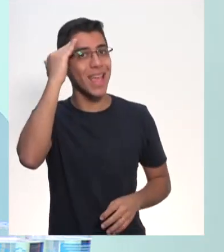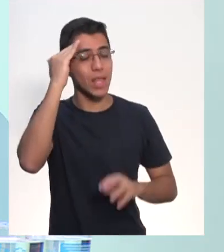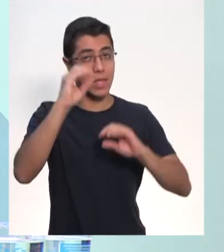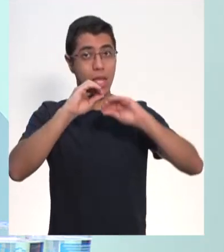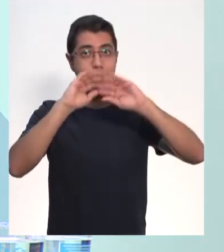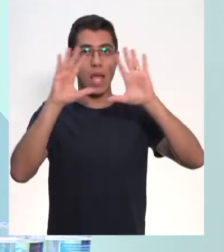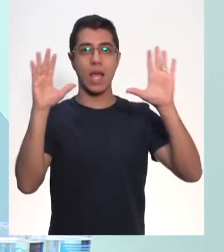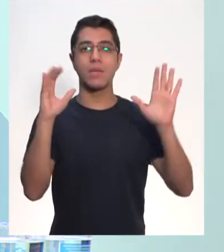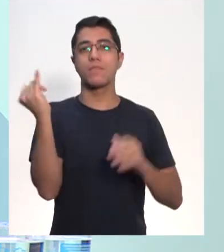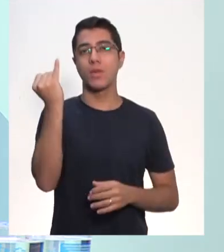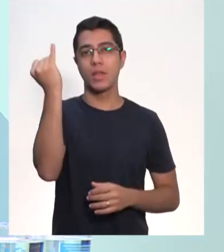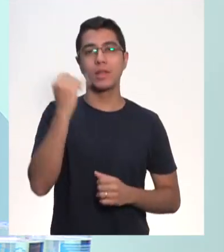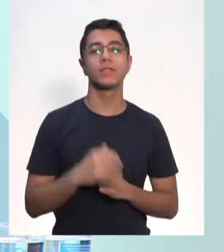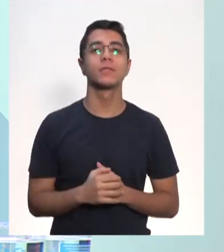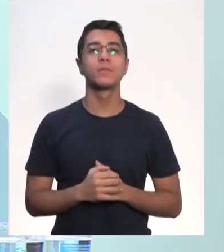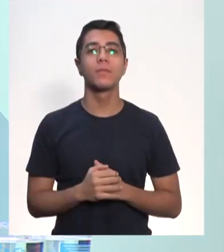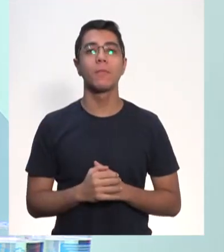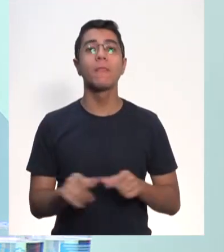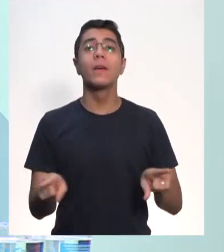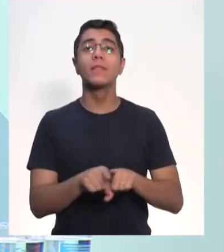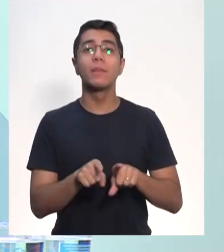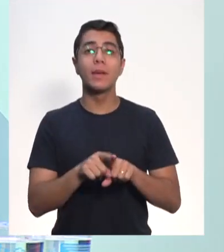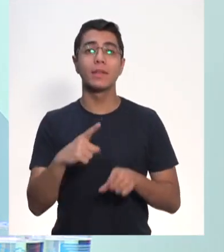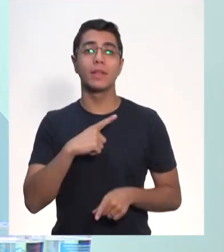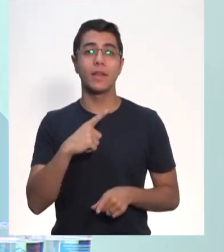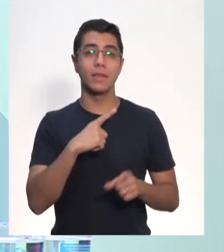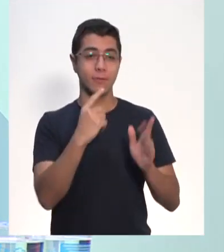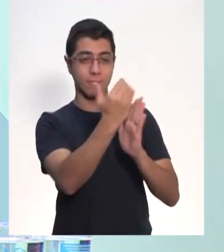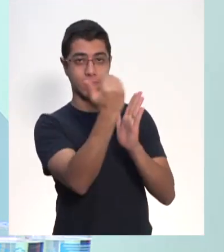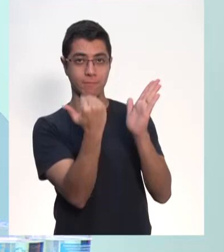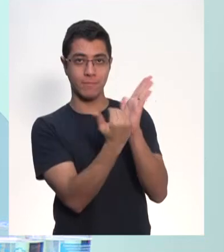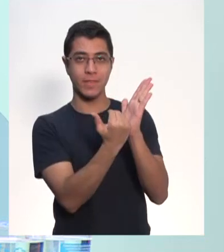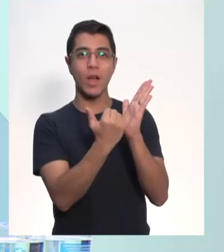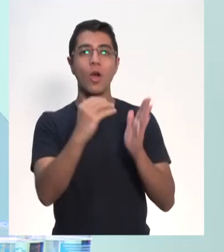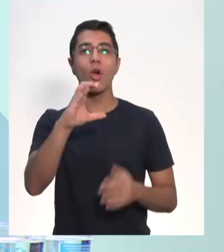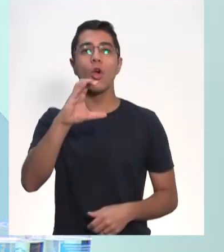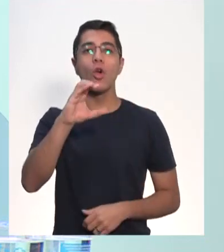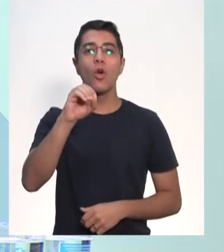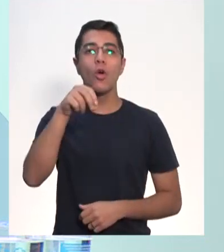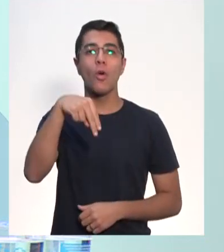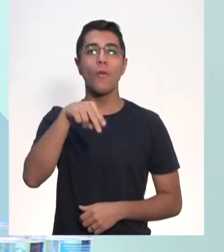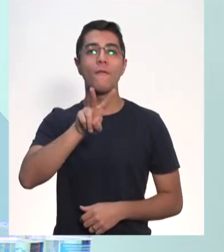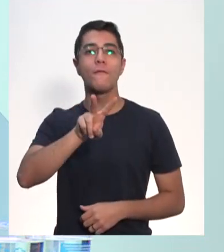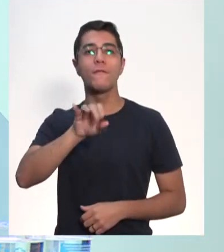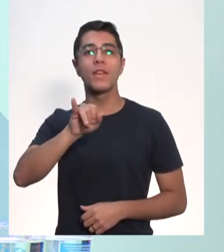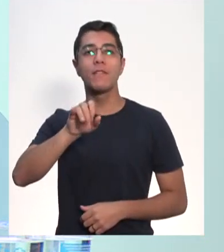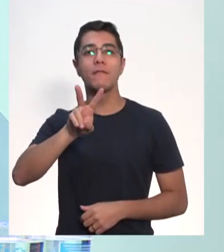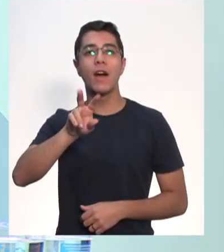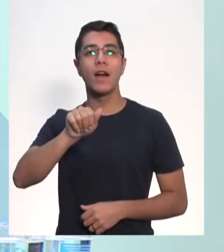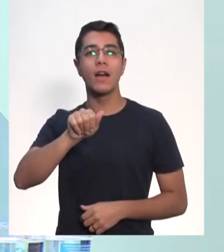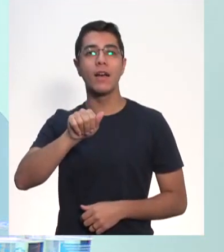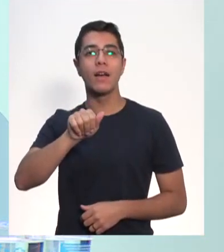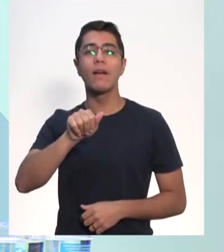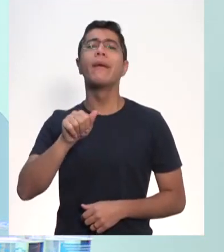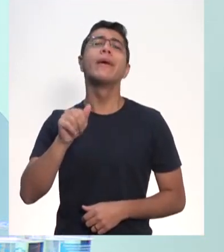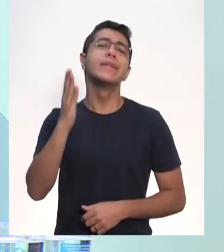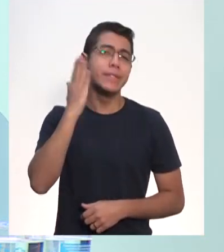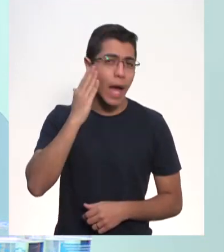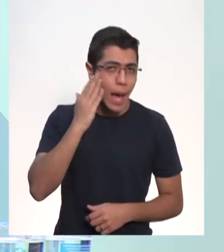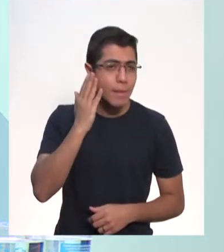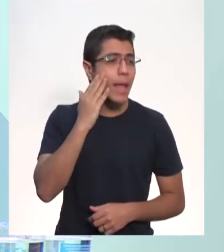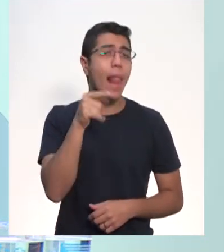importante, nesse momento que nós estamos vivenciando, né? Com certeza a equipe toda que trabalha lá no Conviva está a